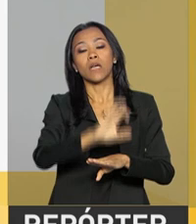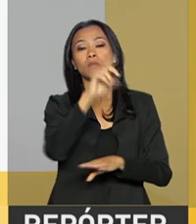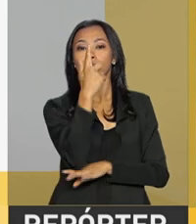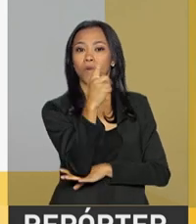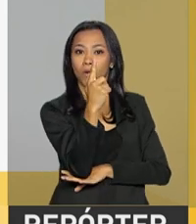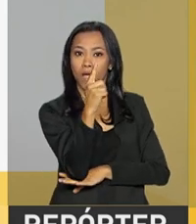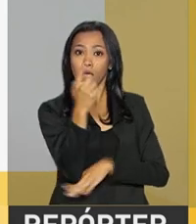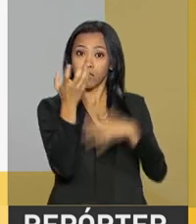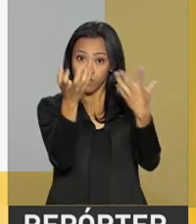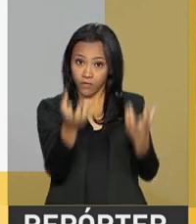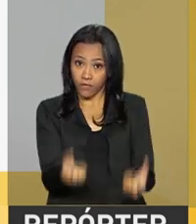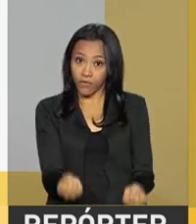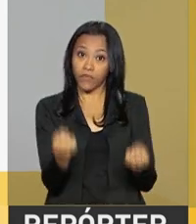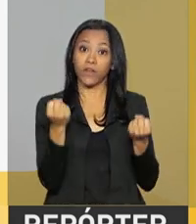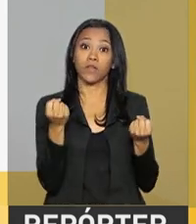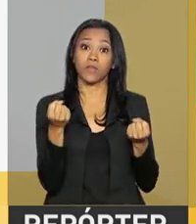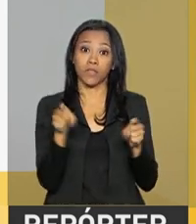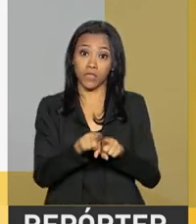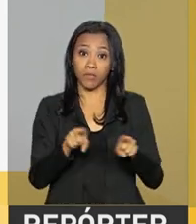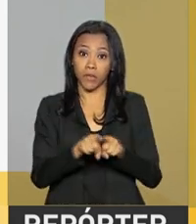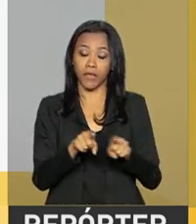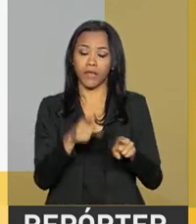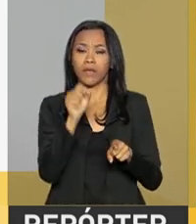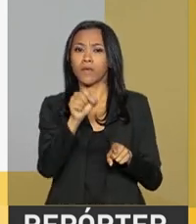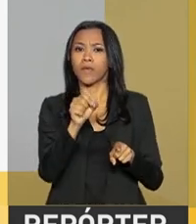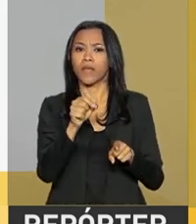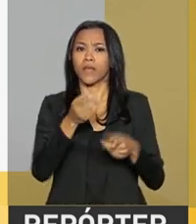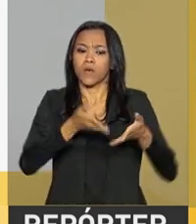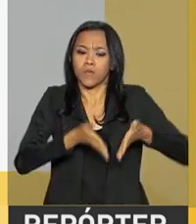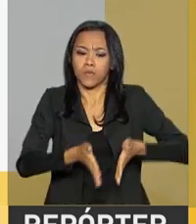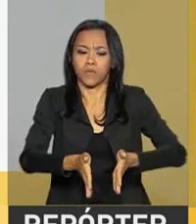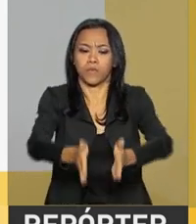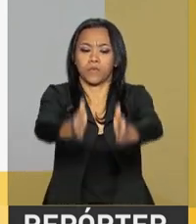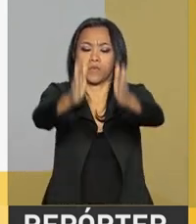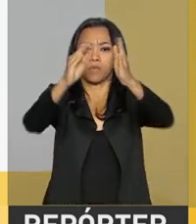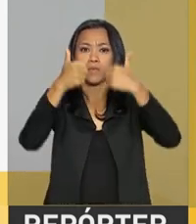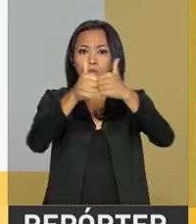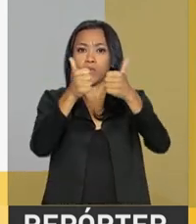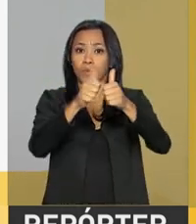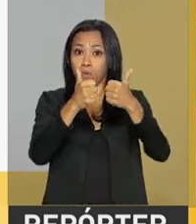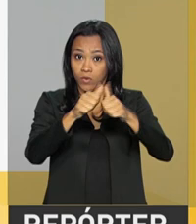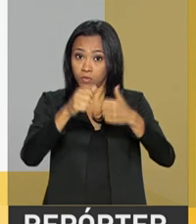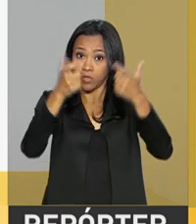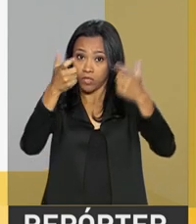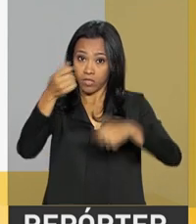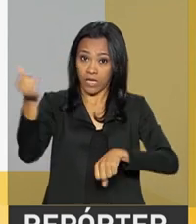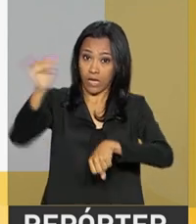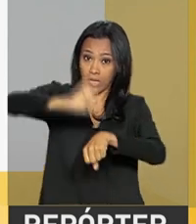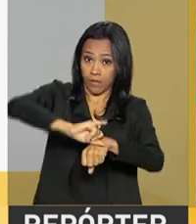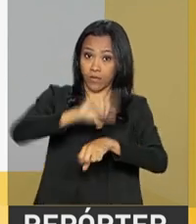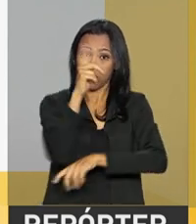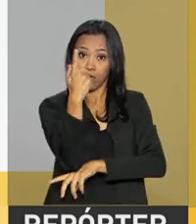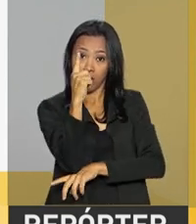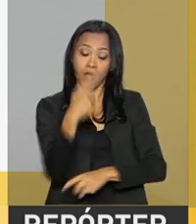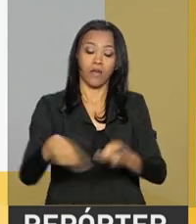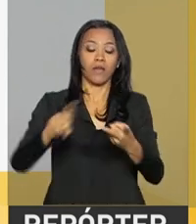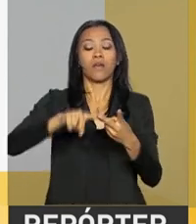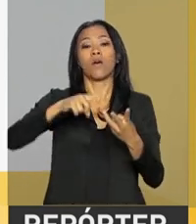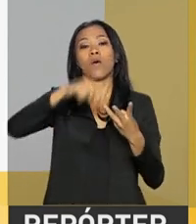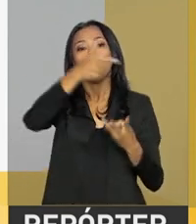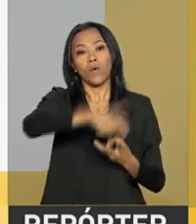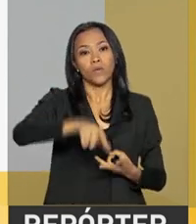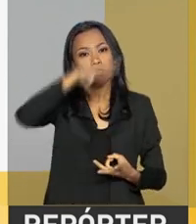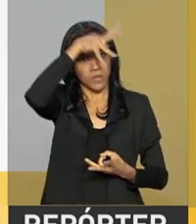os corredores de transporte público coletivo em anápolis no mato grosso sul as cidades de campo grande